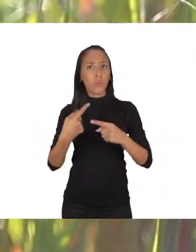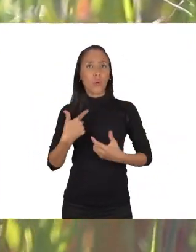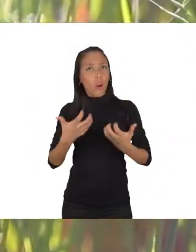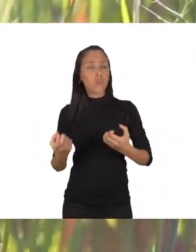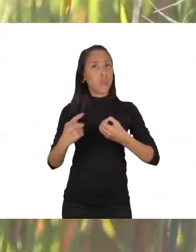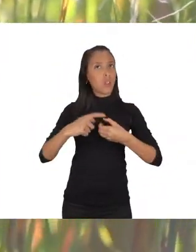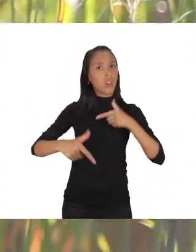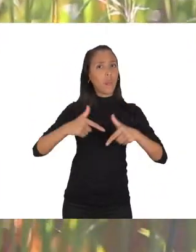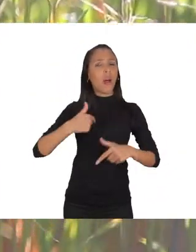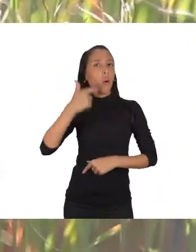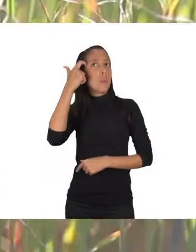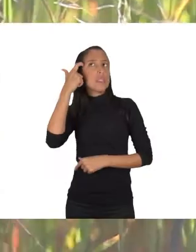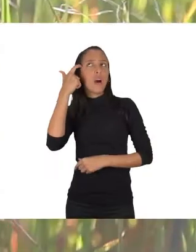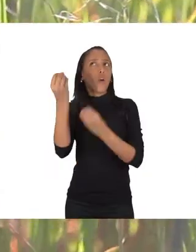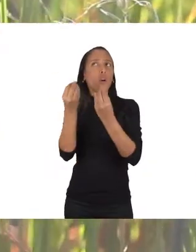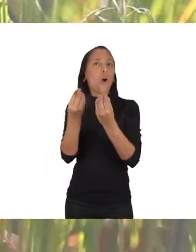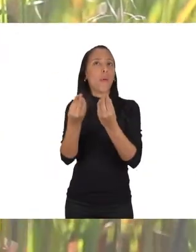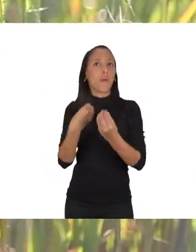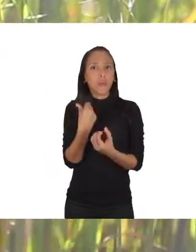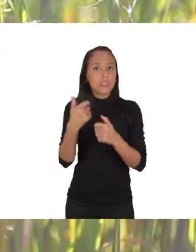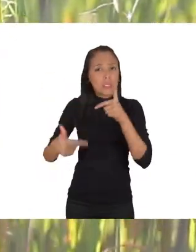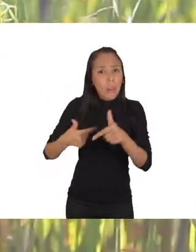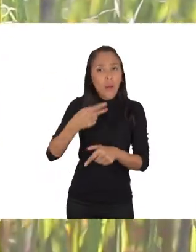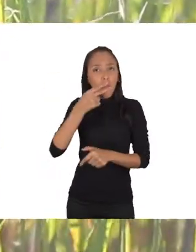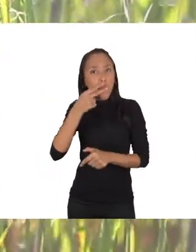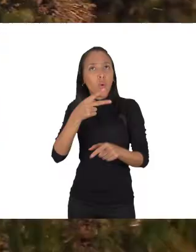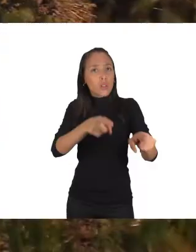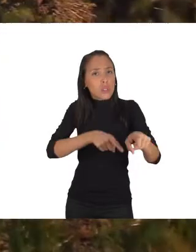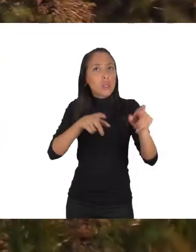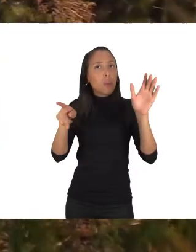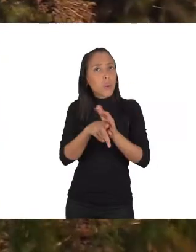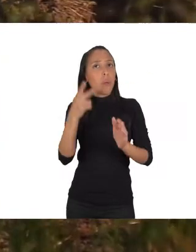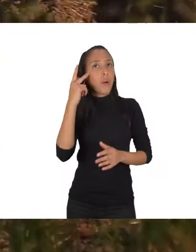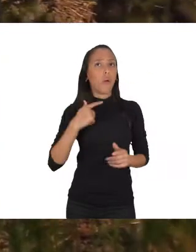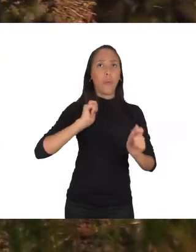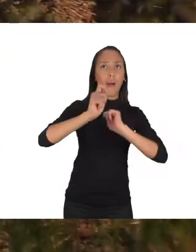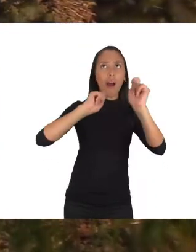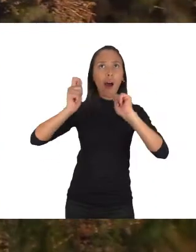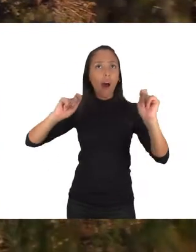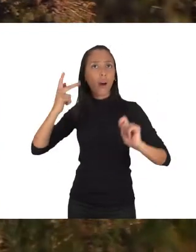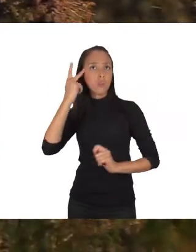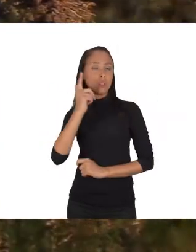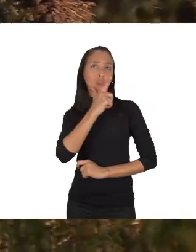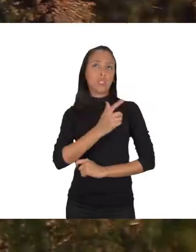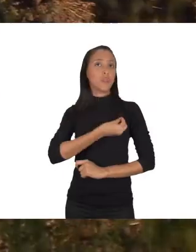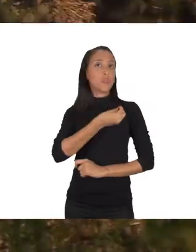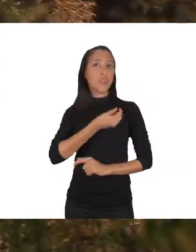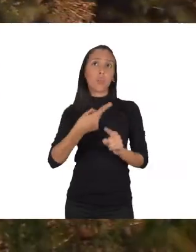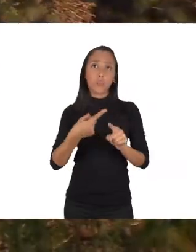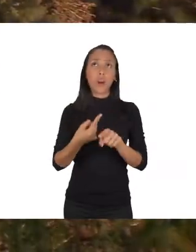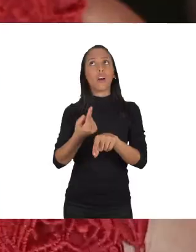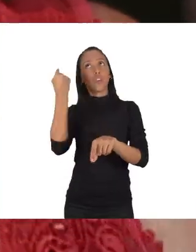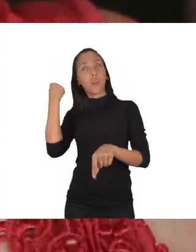porque como que eu ia viver? Eu dependia da fumicultura para mim poder pagar minhas contas, para viver, né? Porque era isso que a gente vivia